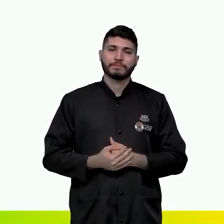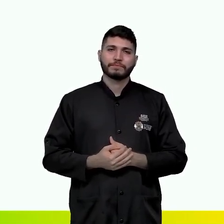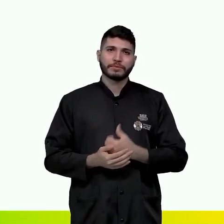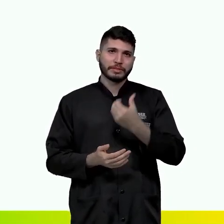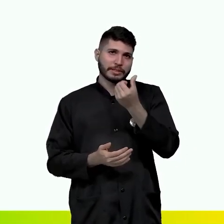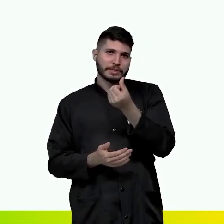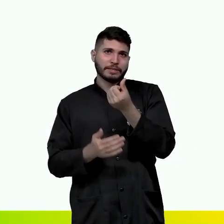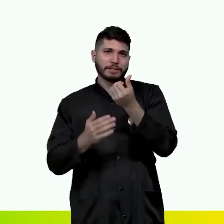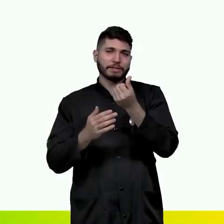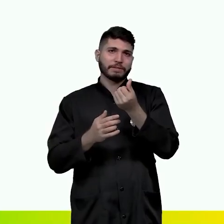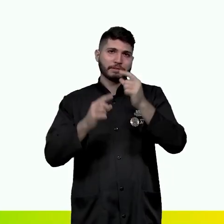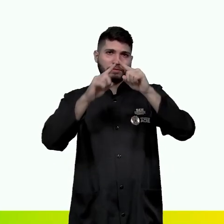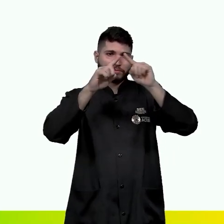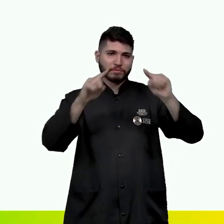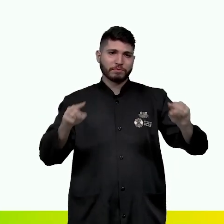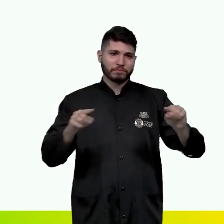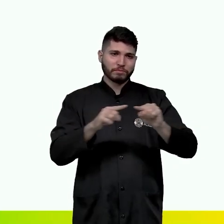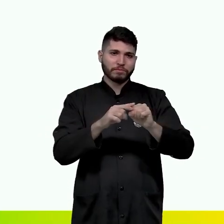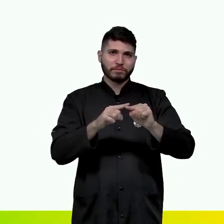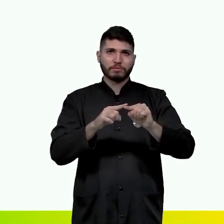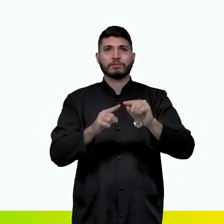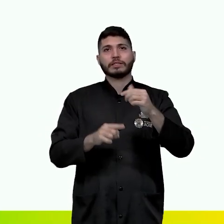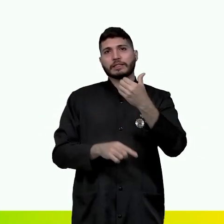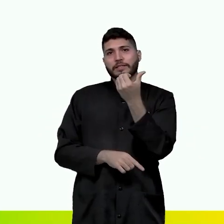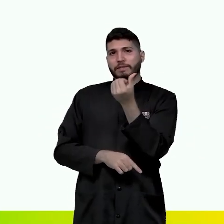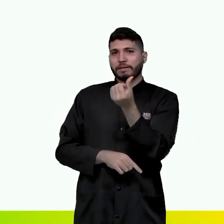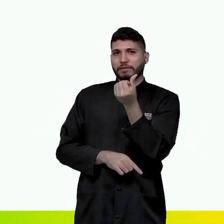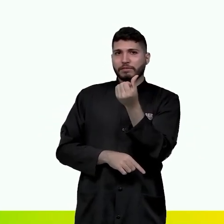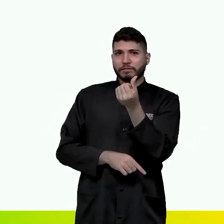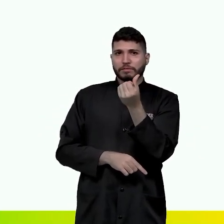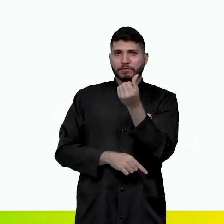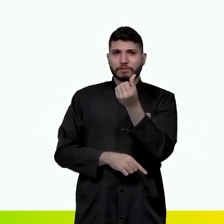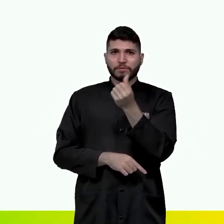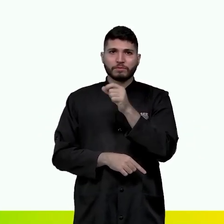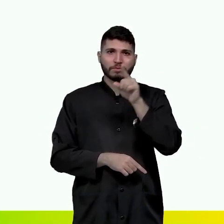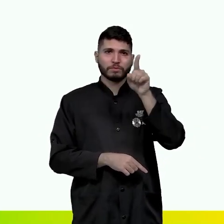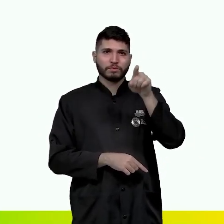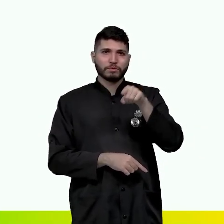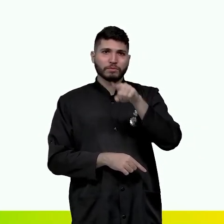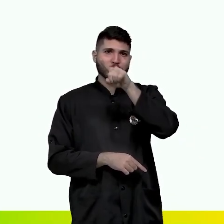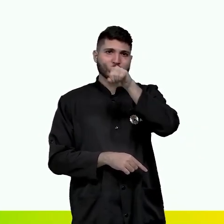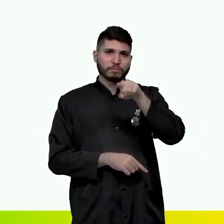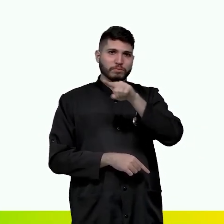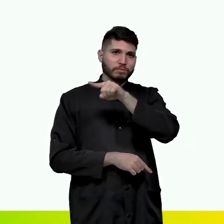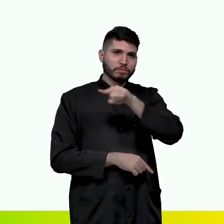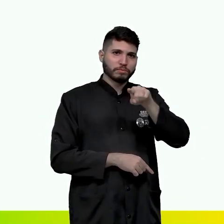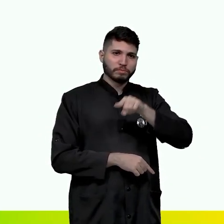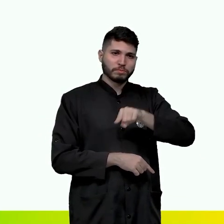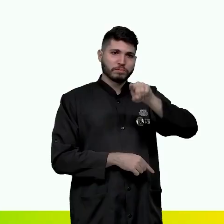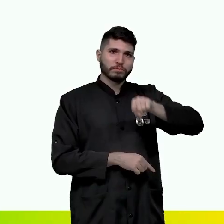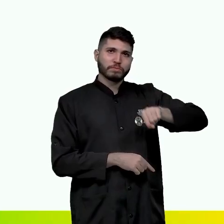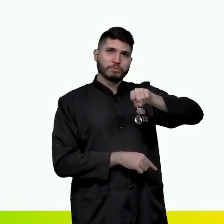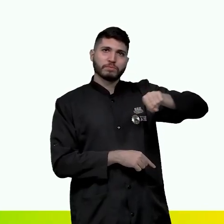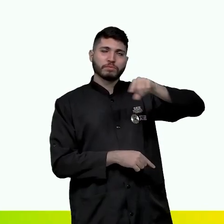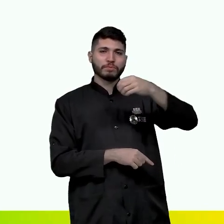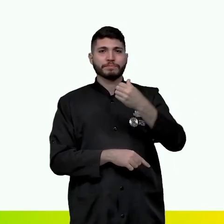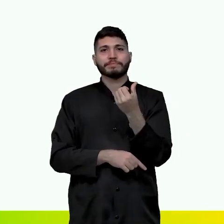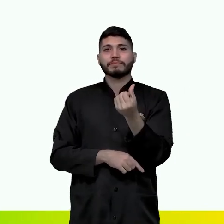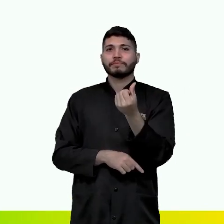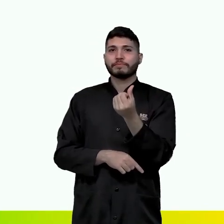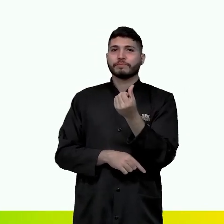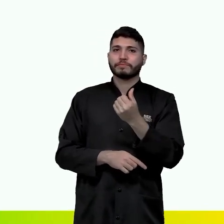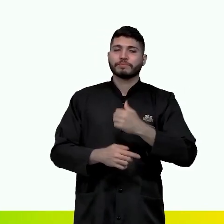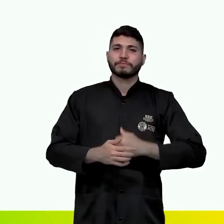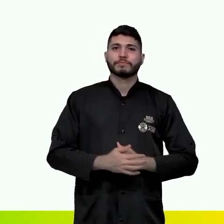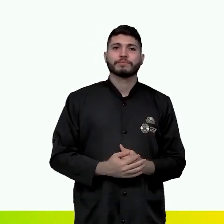triângulo equilátero, você pode calcular da seguinte maneira. Digamos que aqui seja L, a medida dos lados do hexágono,